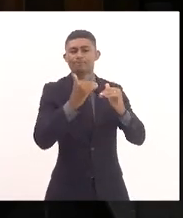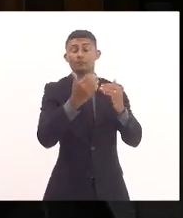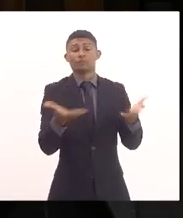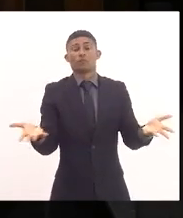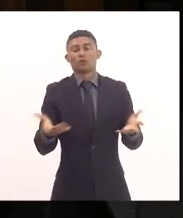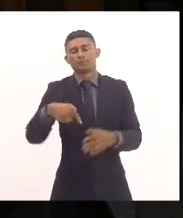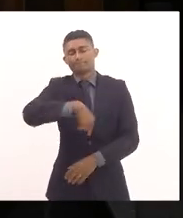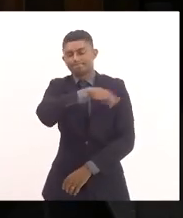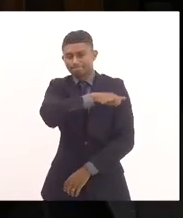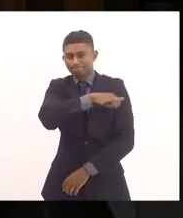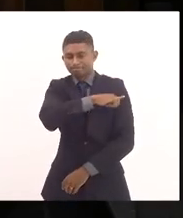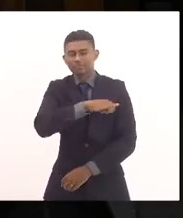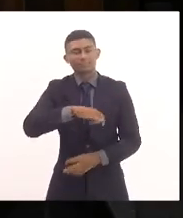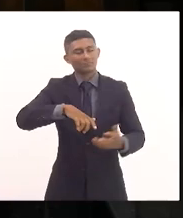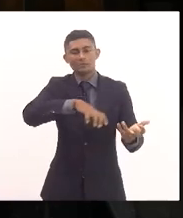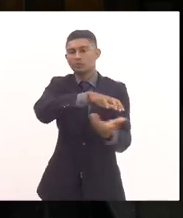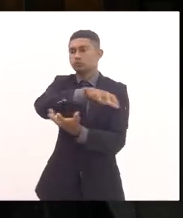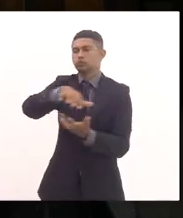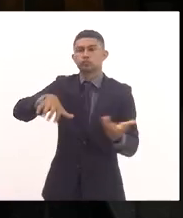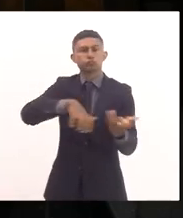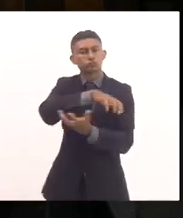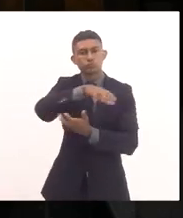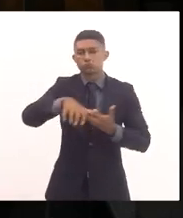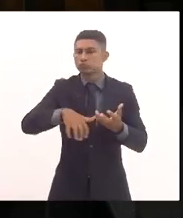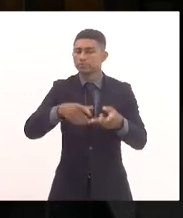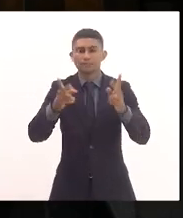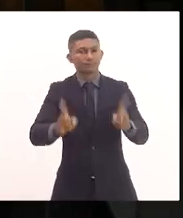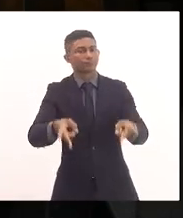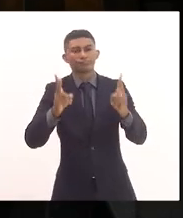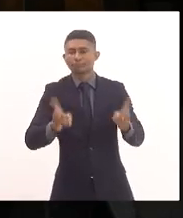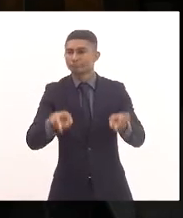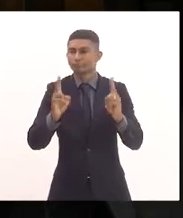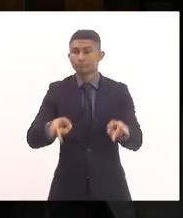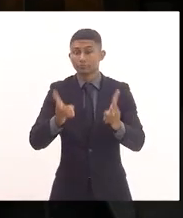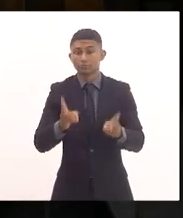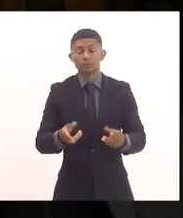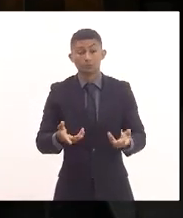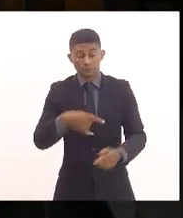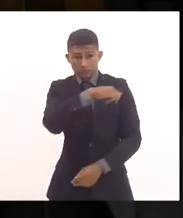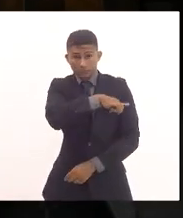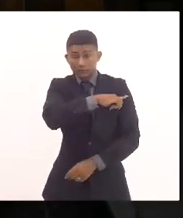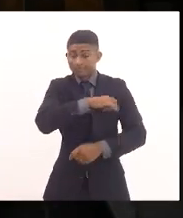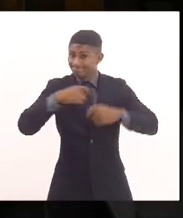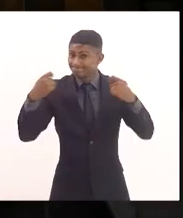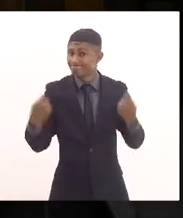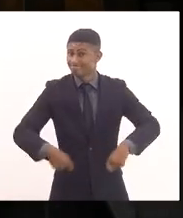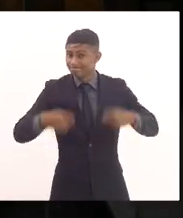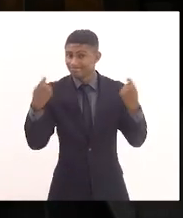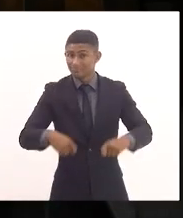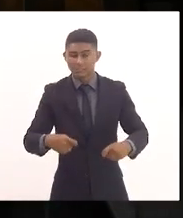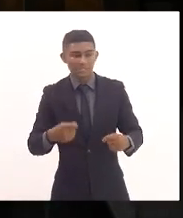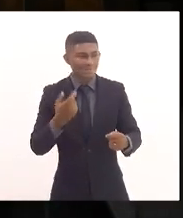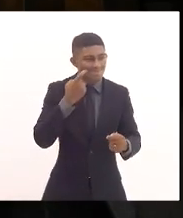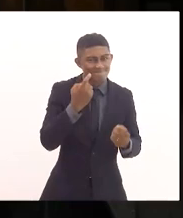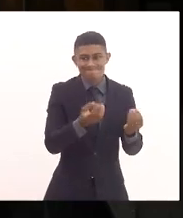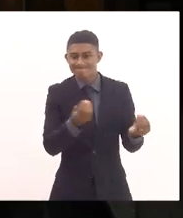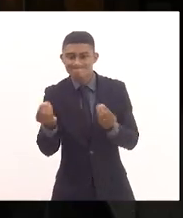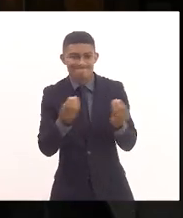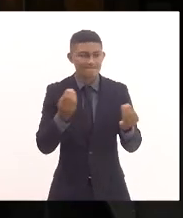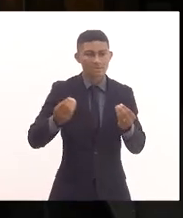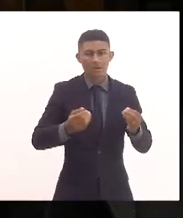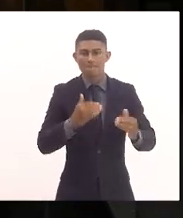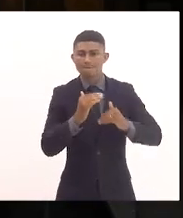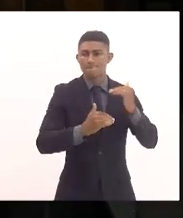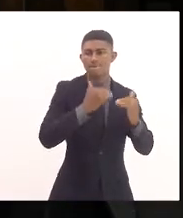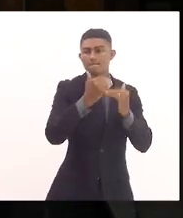uma das maiores crises da sua história. O Rio de Janeiro precisa encontrar caminhos para o seu desenvolvimento. E a gente